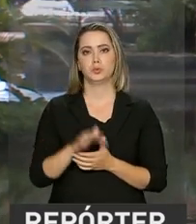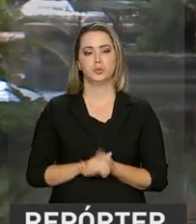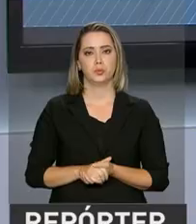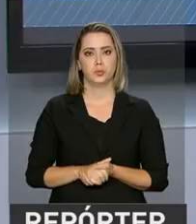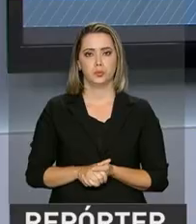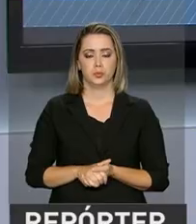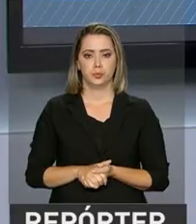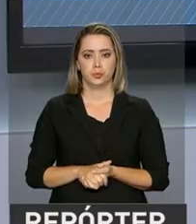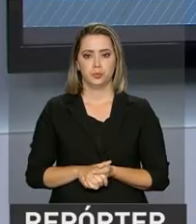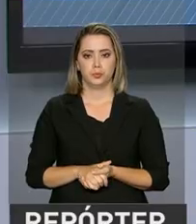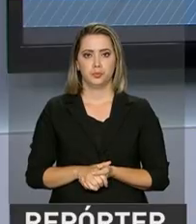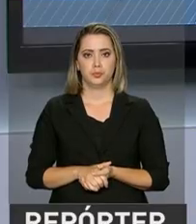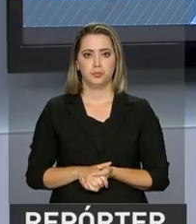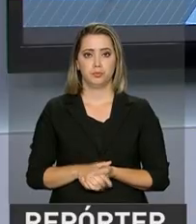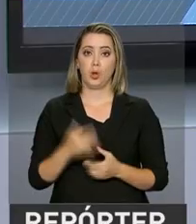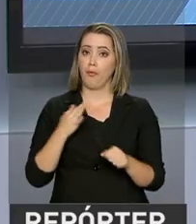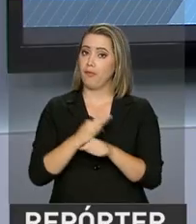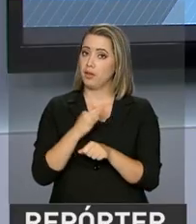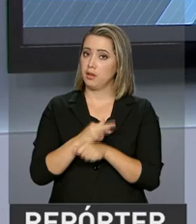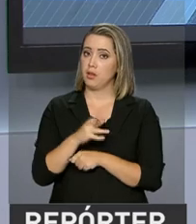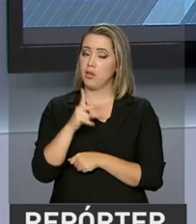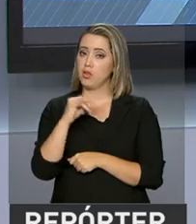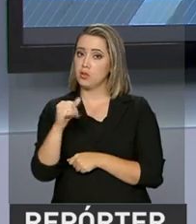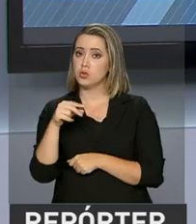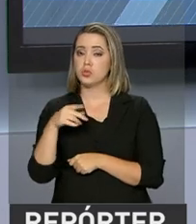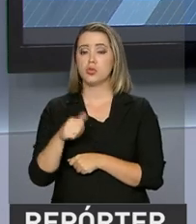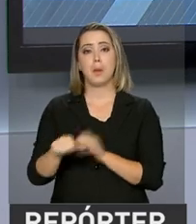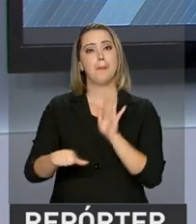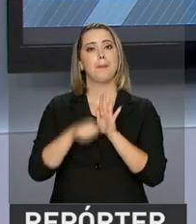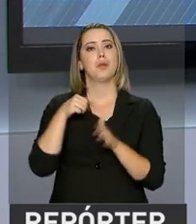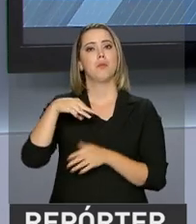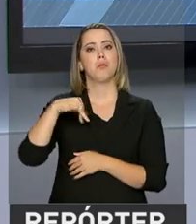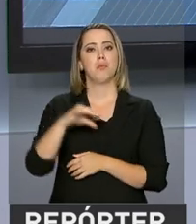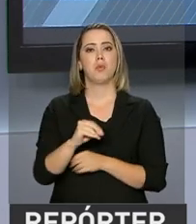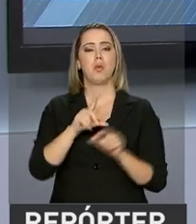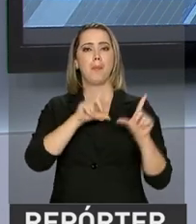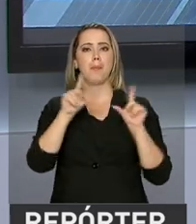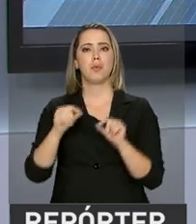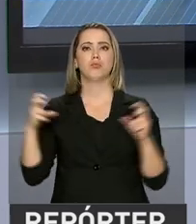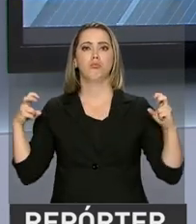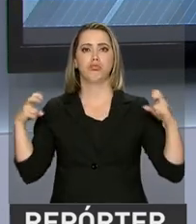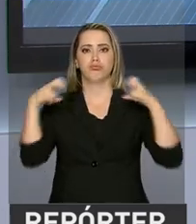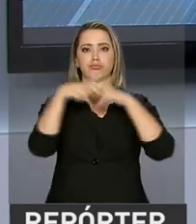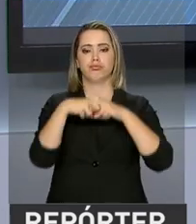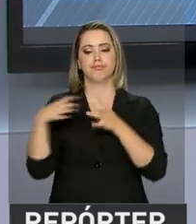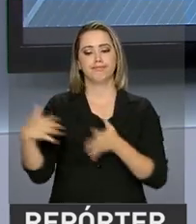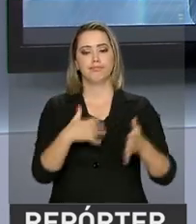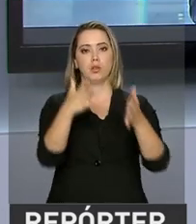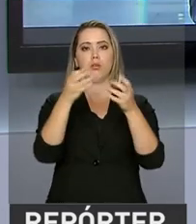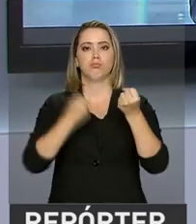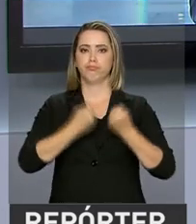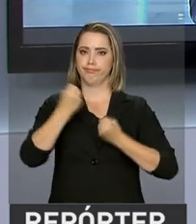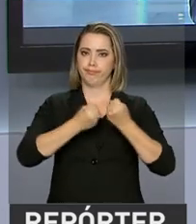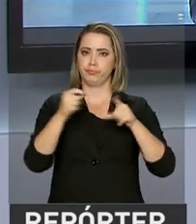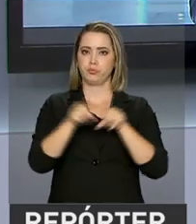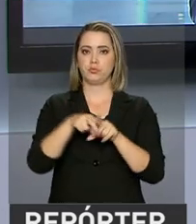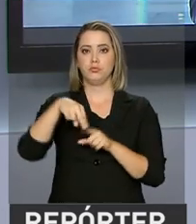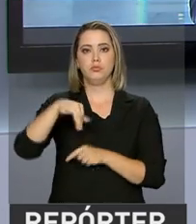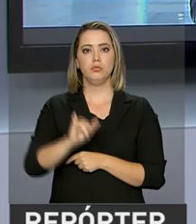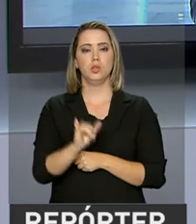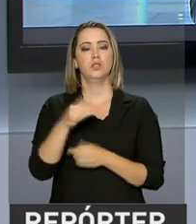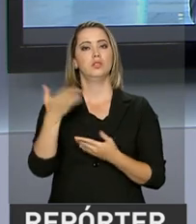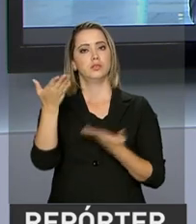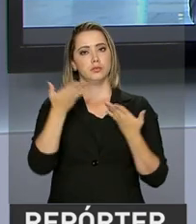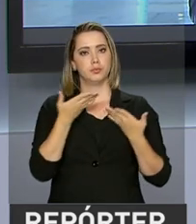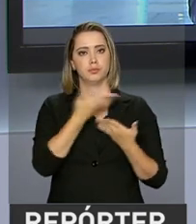vantajoso. O feriado do último dia 1º de maio teve menos acidentes nas estradas. Quem tem as informações é o repórter Ney Pereira. Ney,